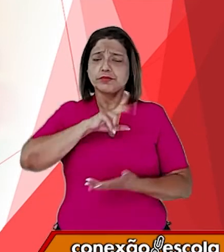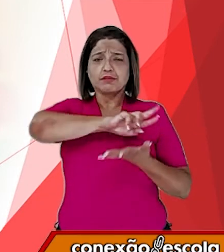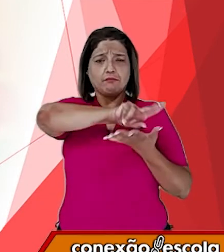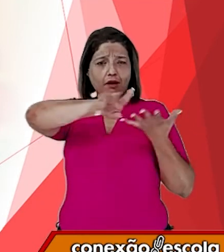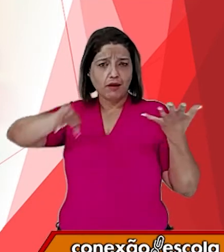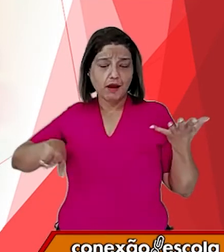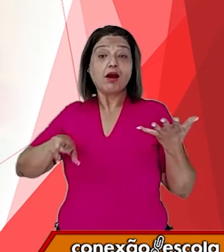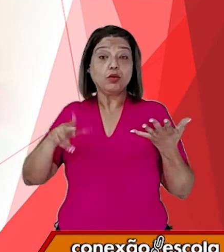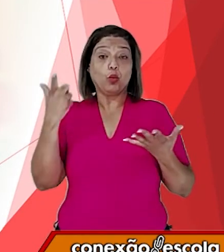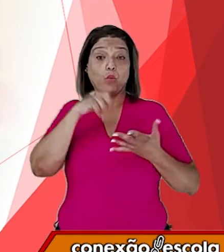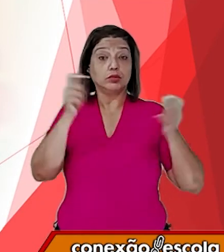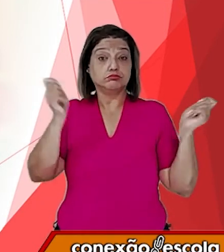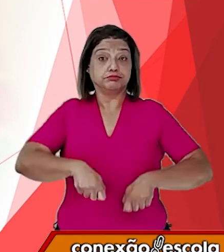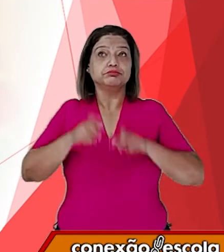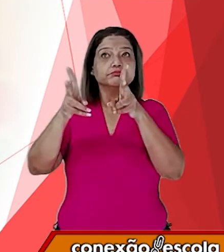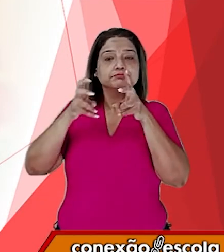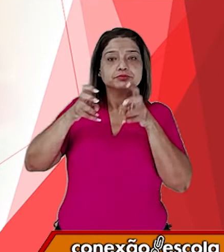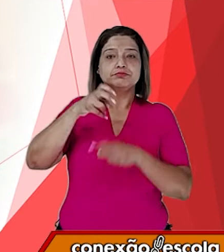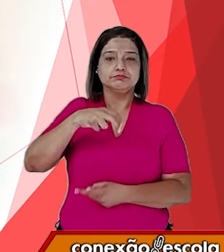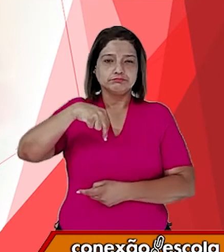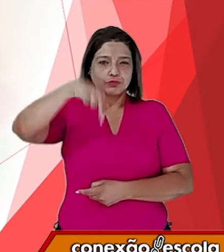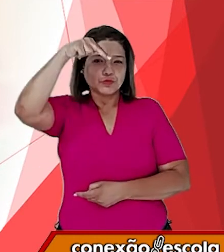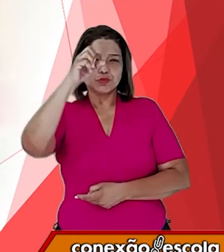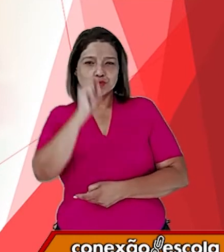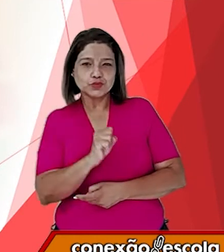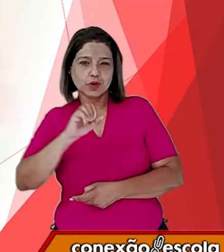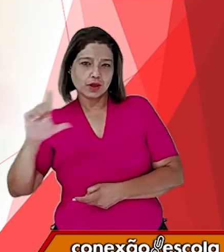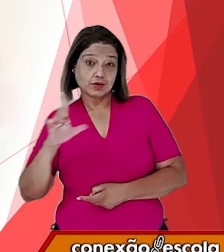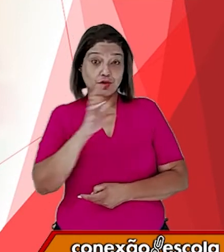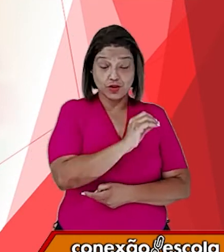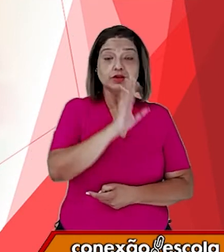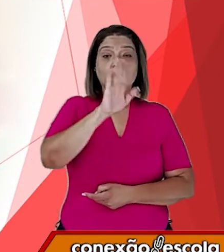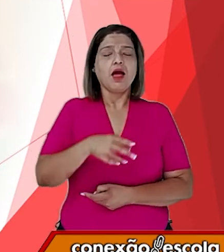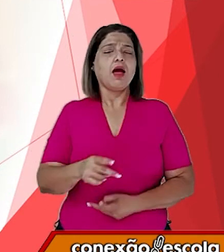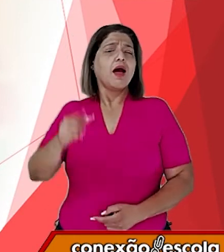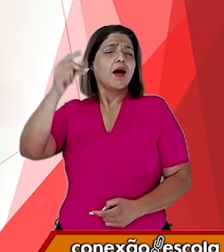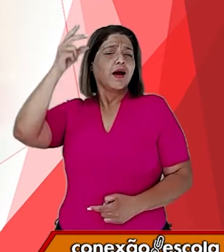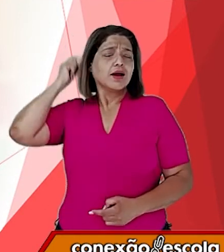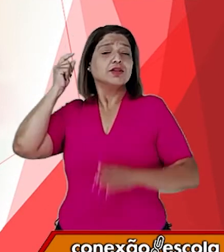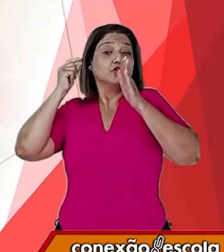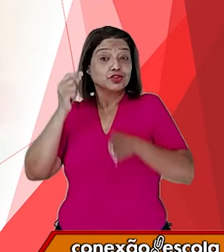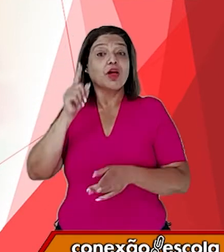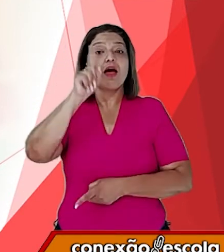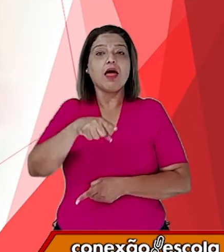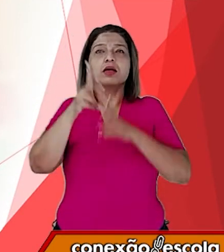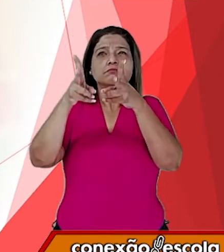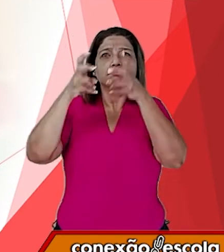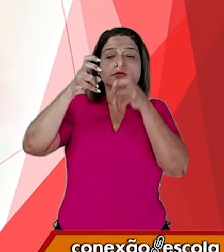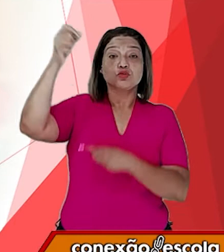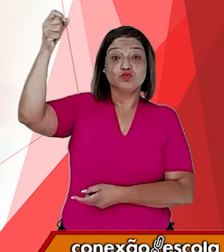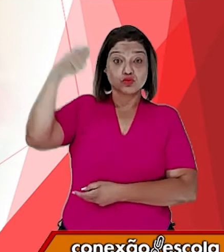de se fazer a identificação dos pontos cardeais. Uma das mais antigas e conhecidas é pela observação